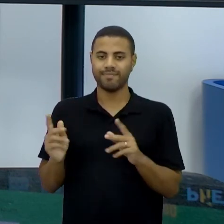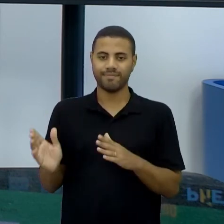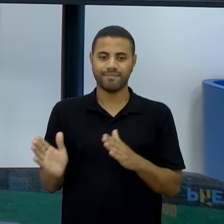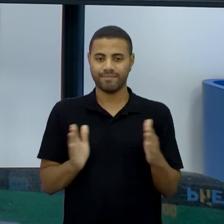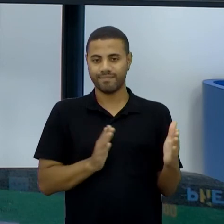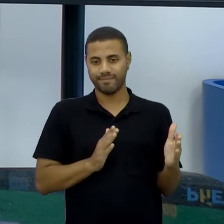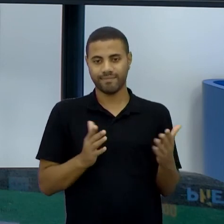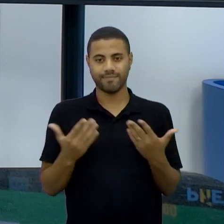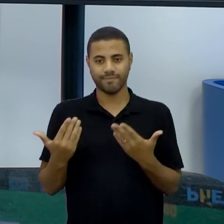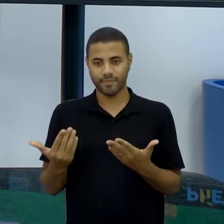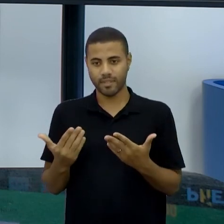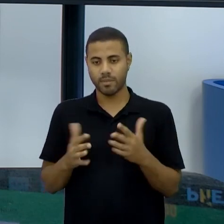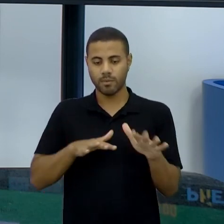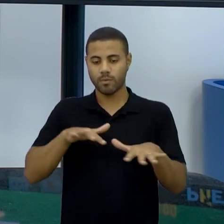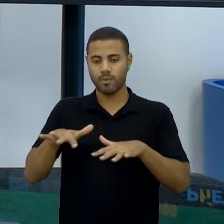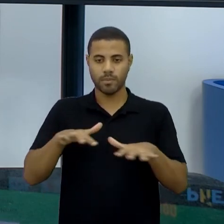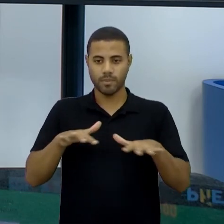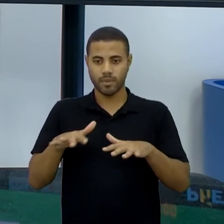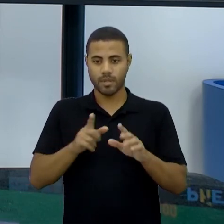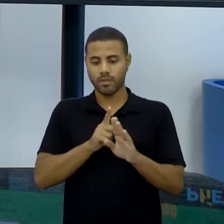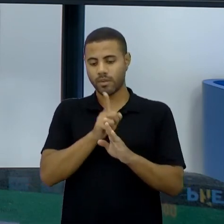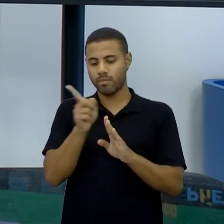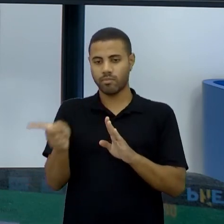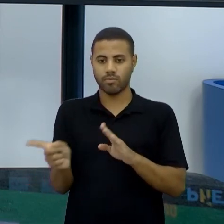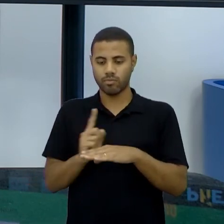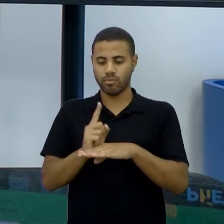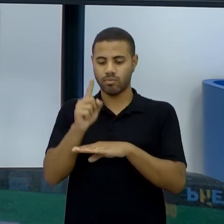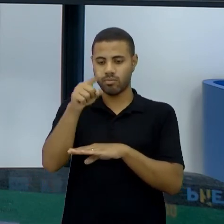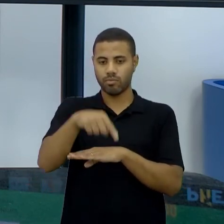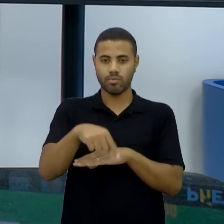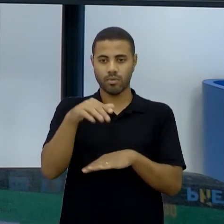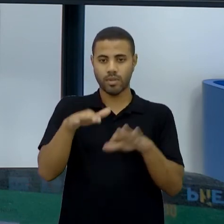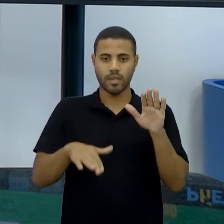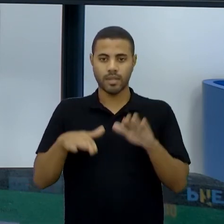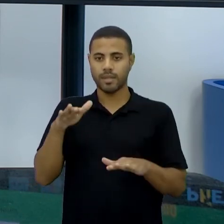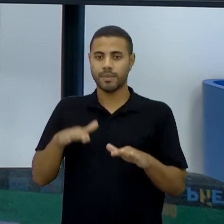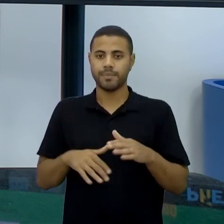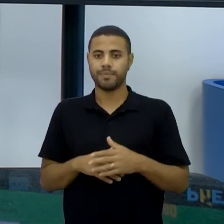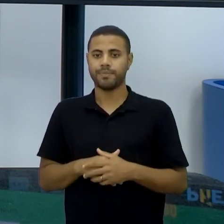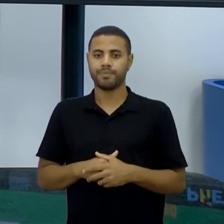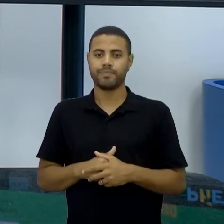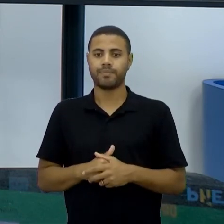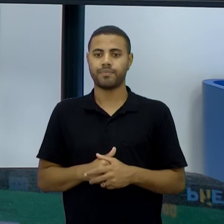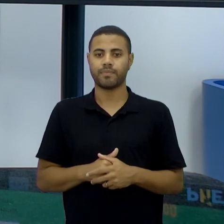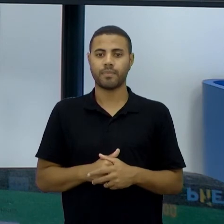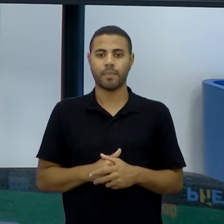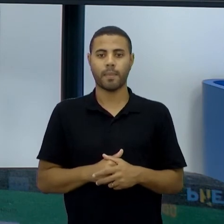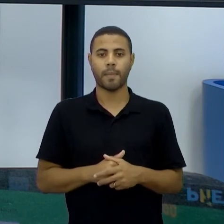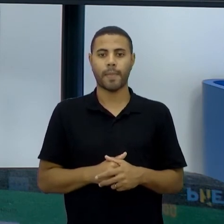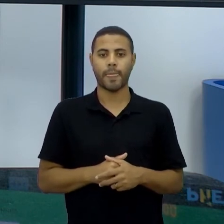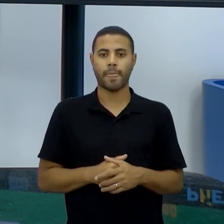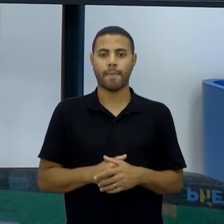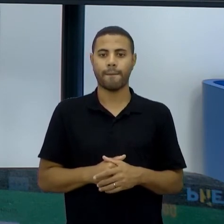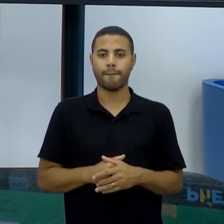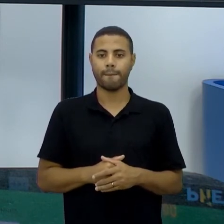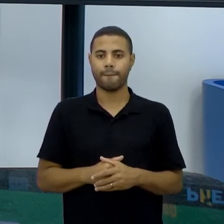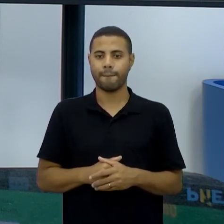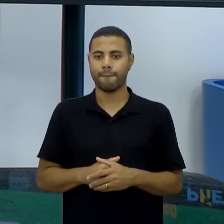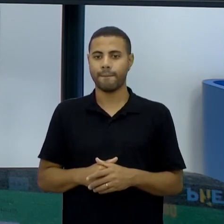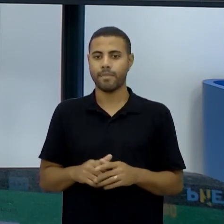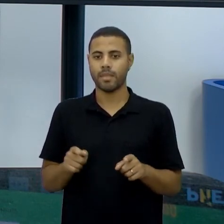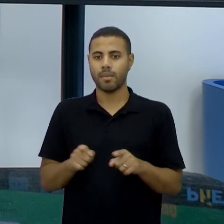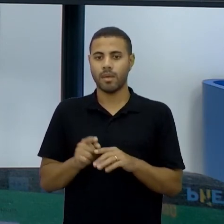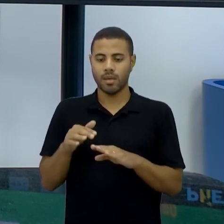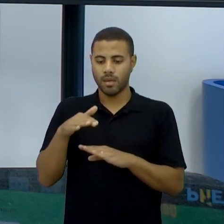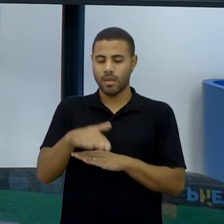Porque ele vai fazer um movimento uniforme para um lado e uniformemente variado para o outro, porque além de andar para frente,